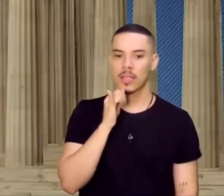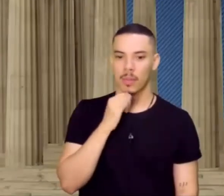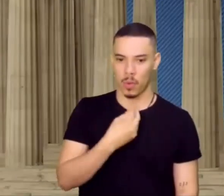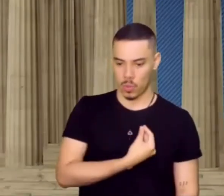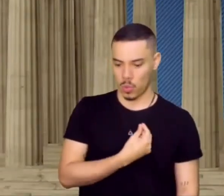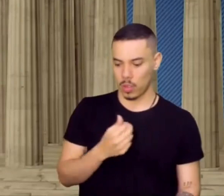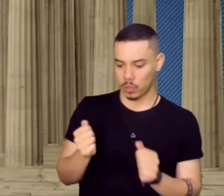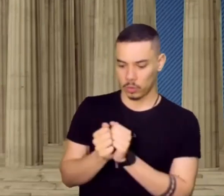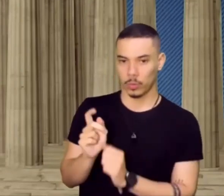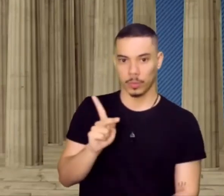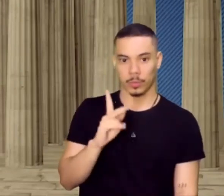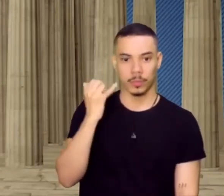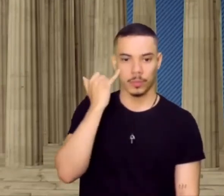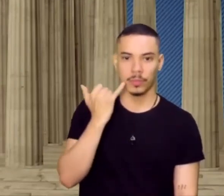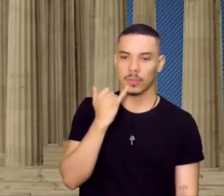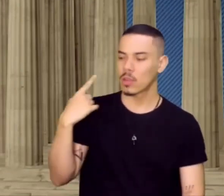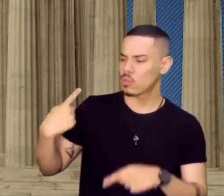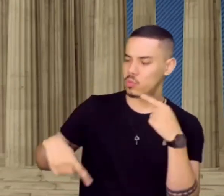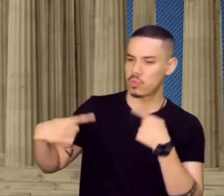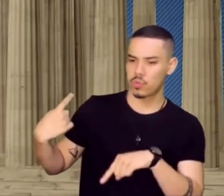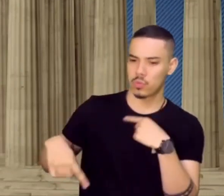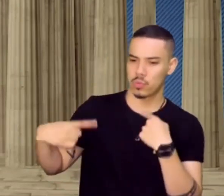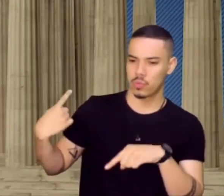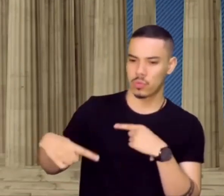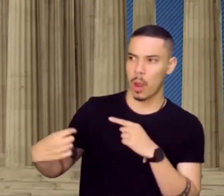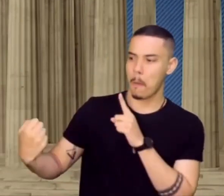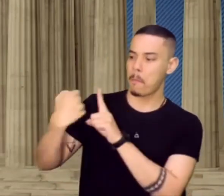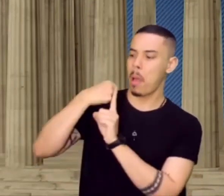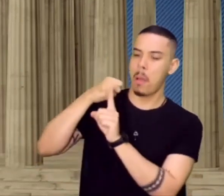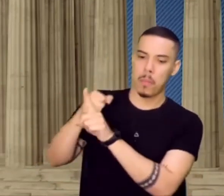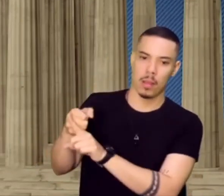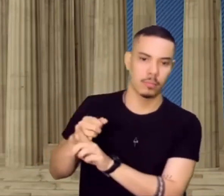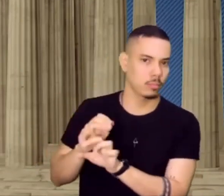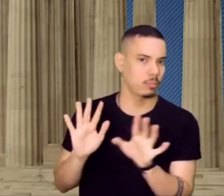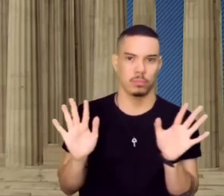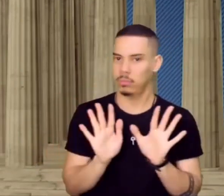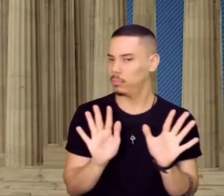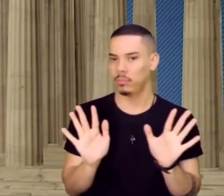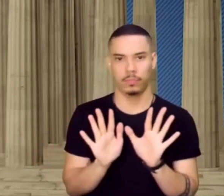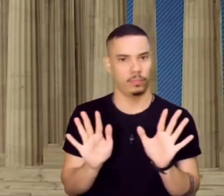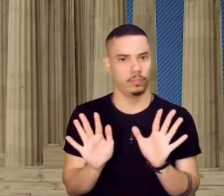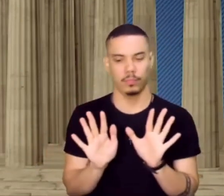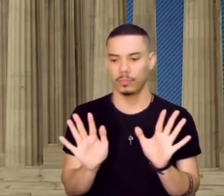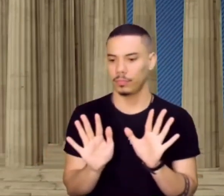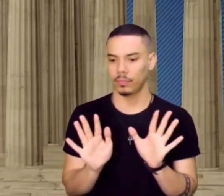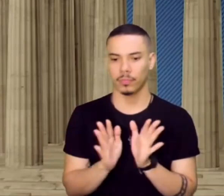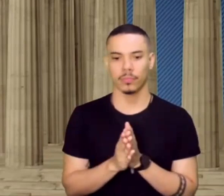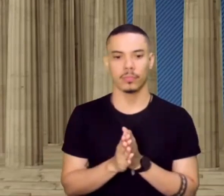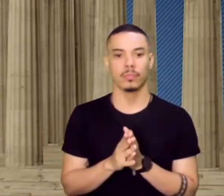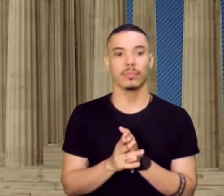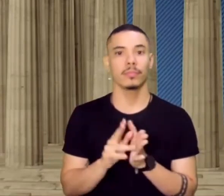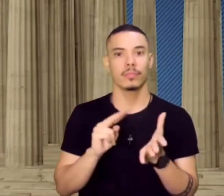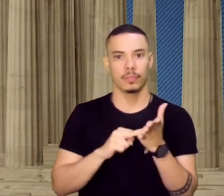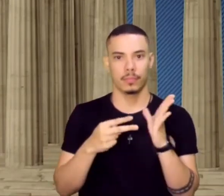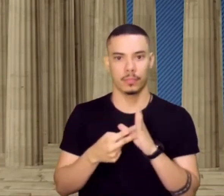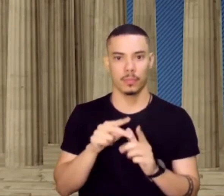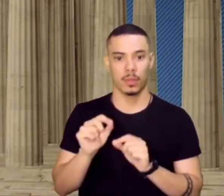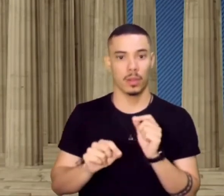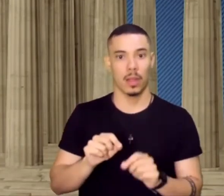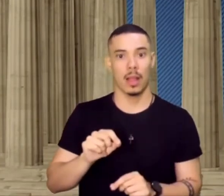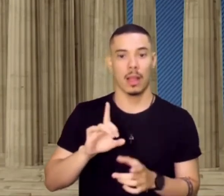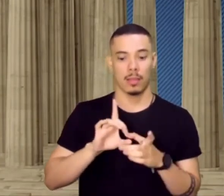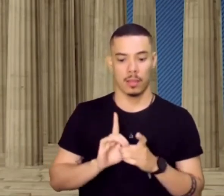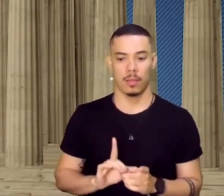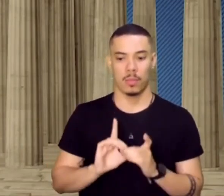com o professor Victor discutindo e agredindo, não é esse conflito de agressão. É um conflito